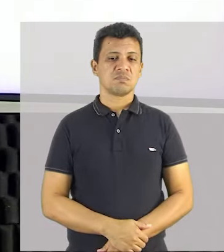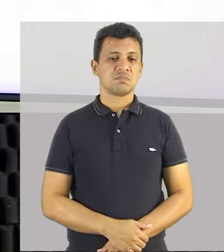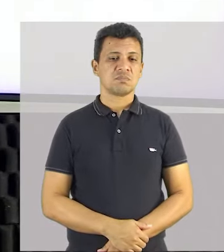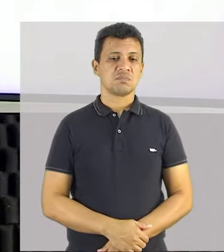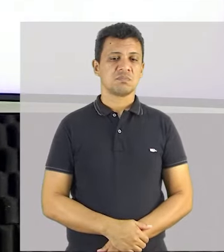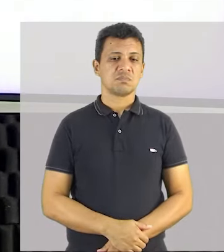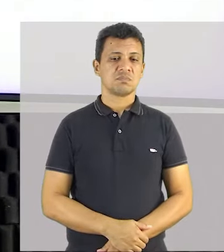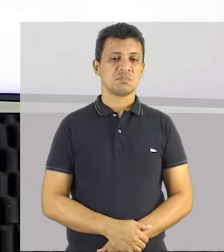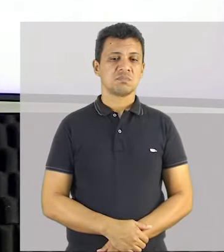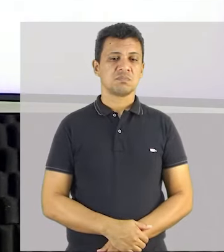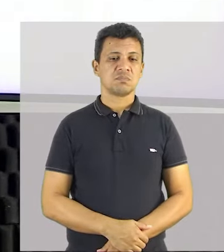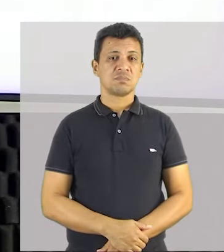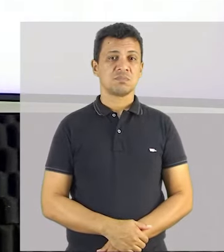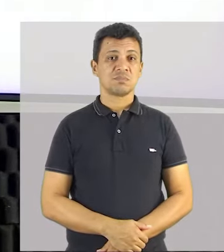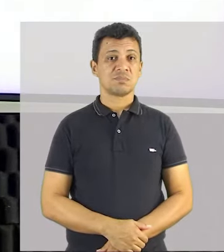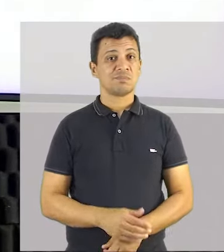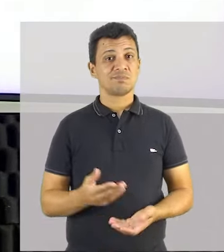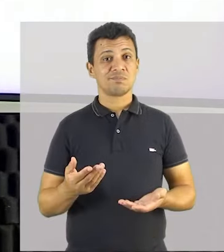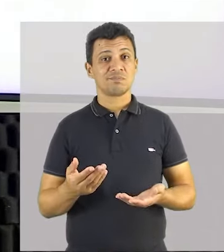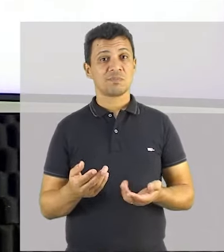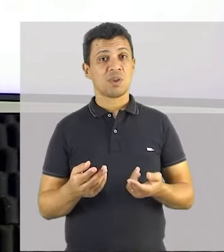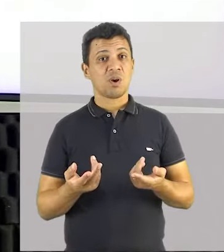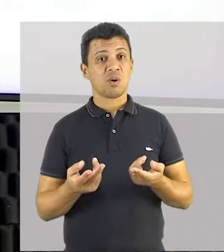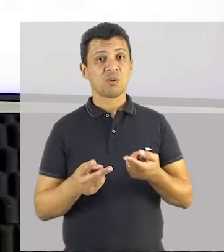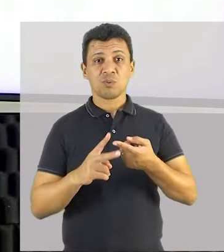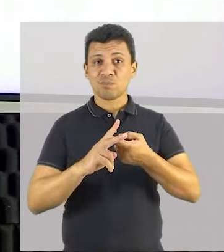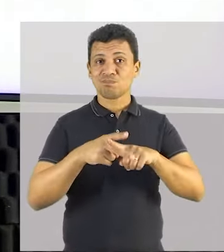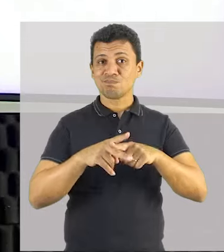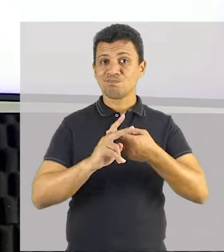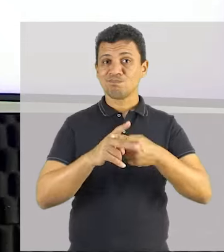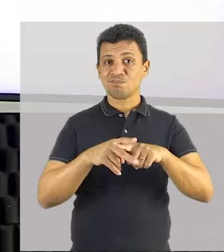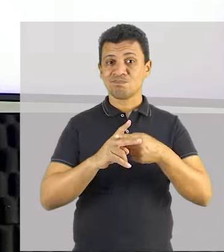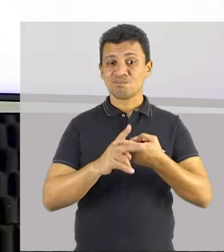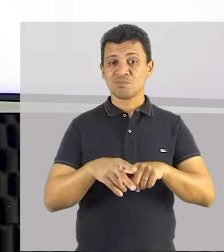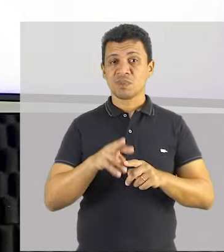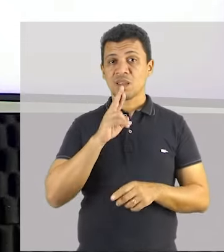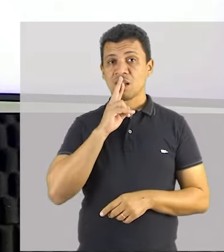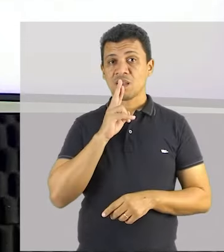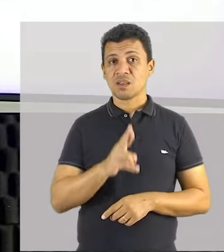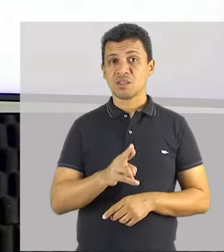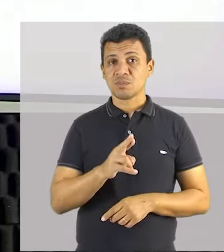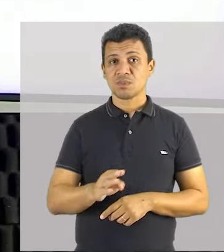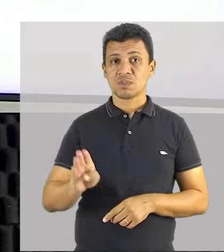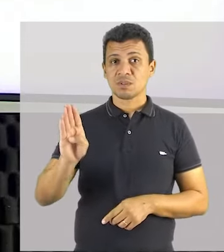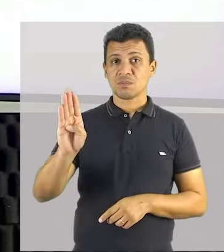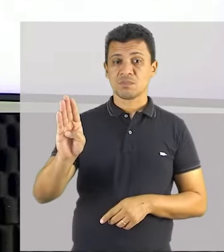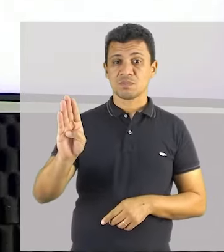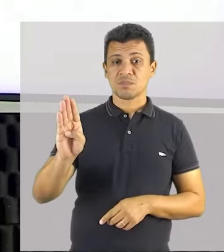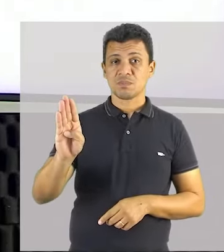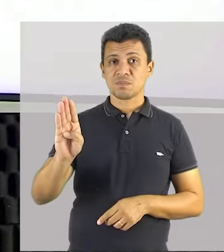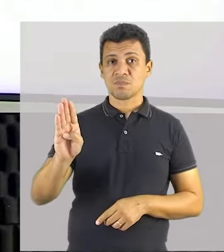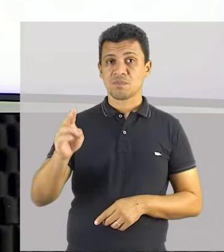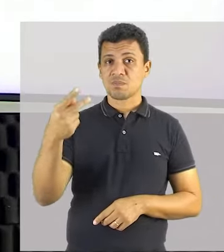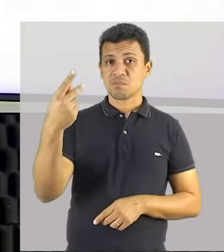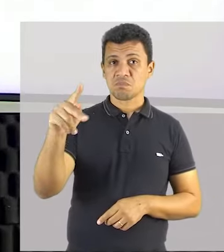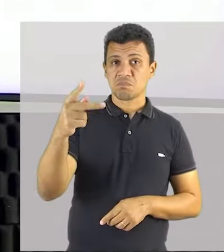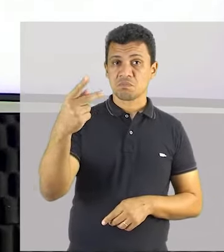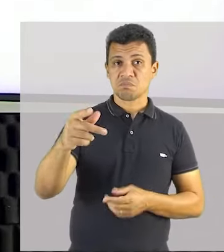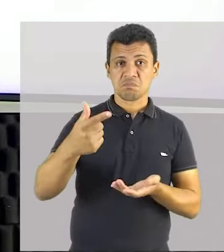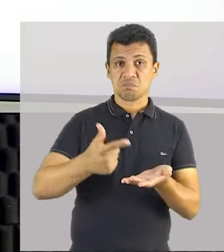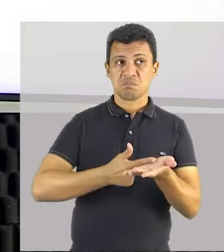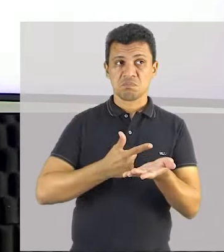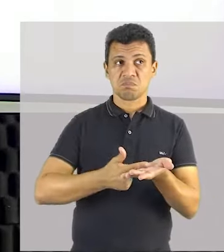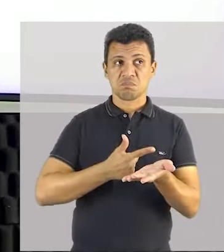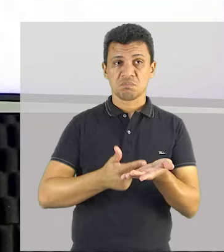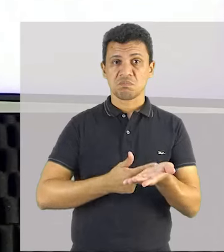vamos lá ó aí eu peço que vocês corrijam porque a resposta certa é letra b então corrijam aí no material de vocês se